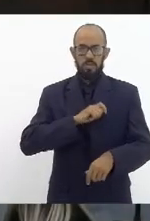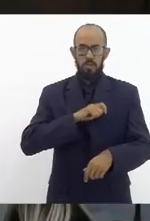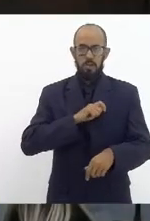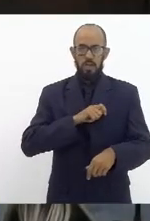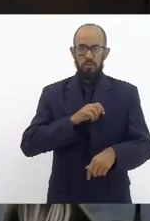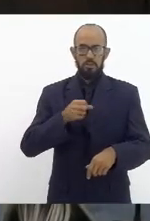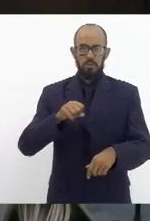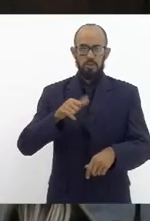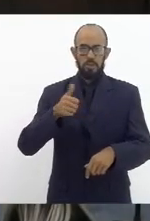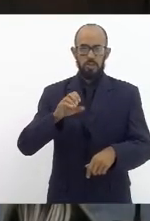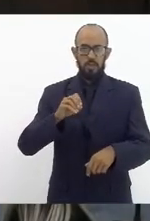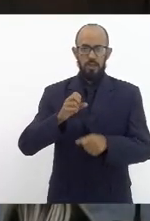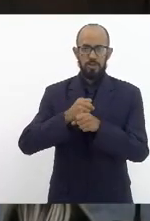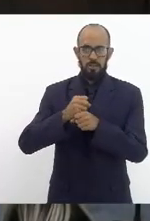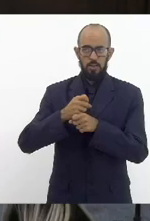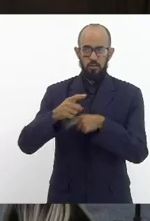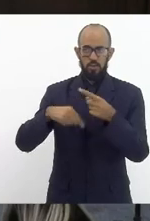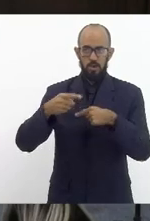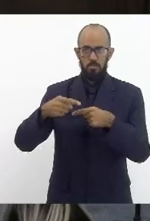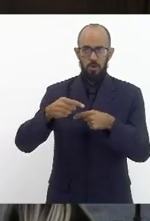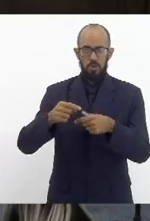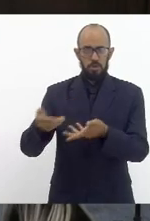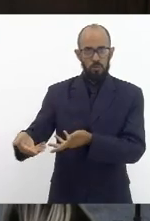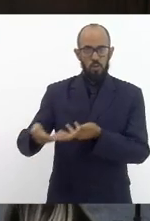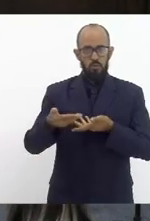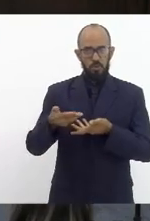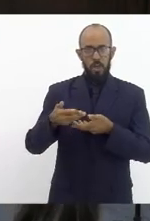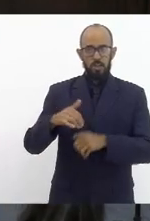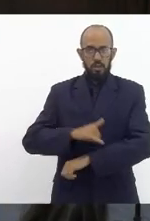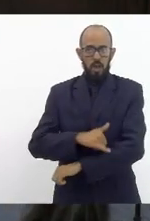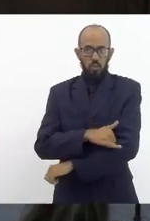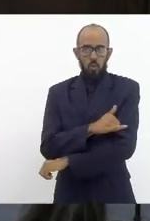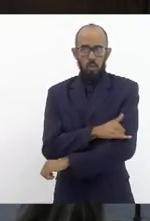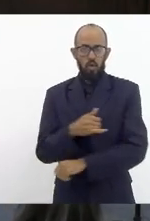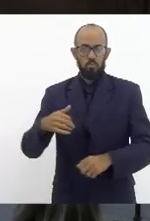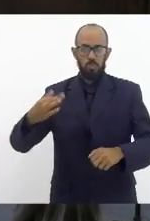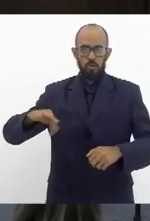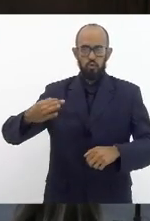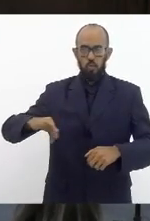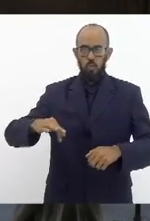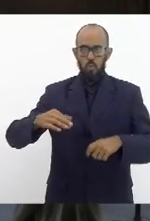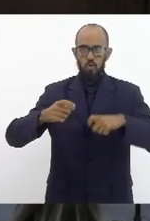anos, é chamado, o cara está gordo, cansado, às vezes está fora de forma, machucou o joelho.